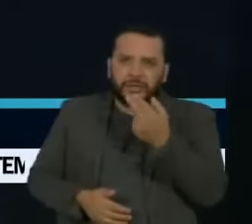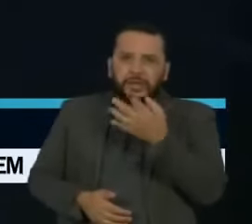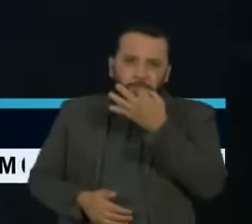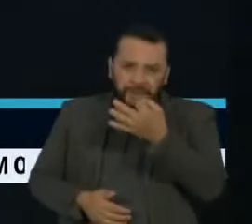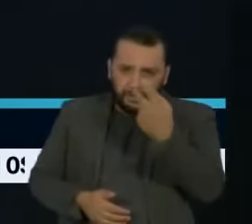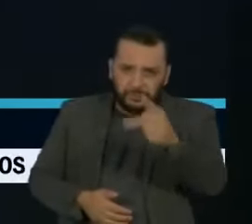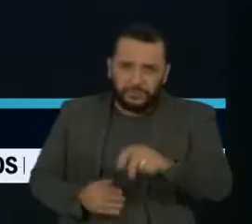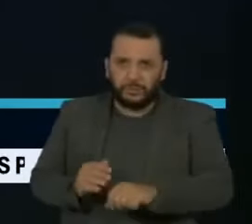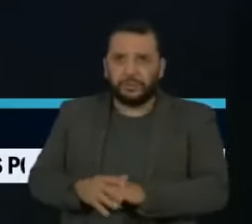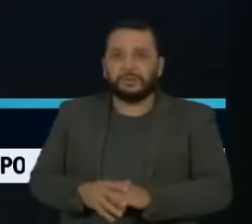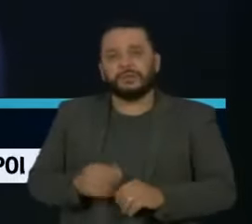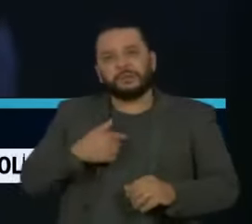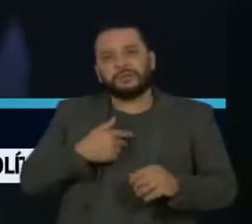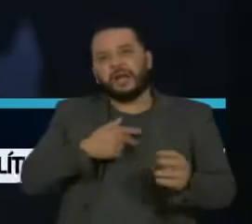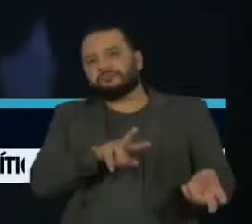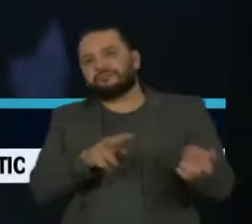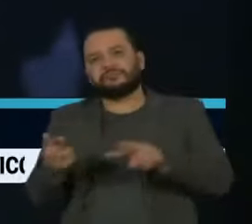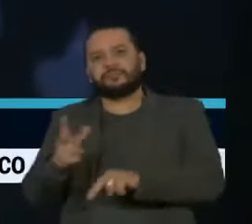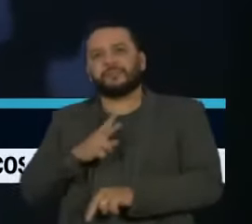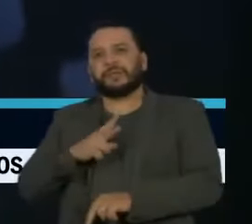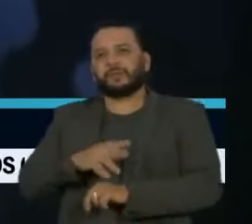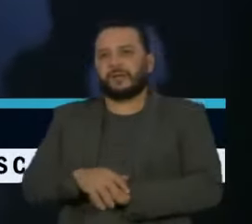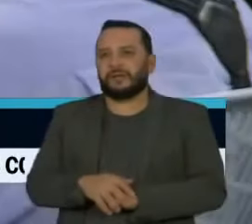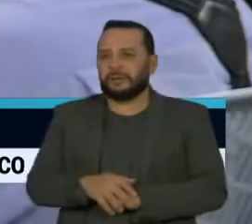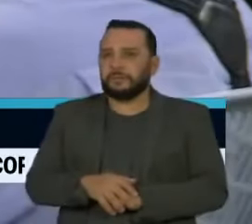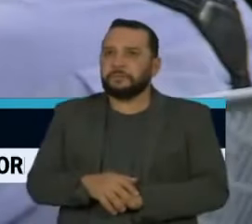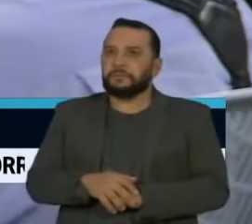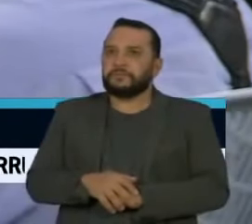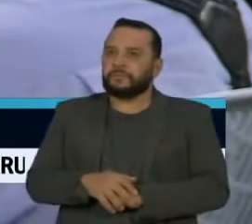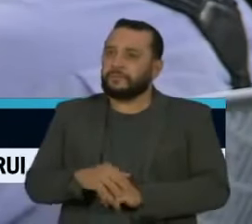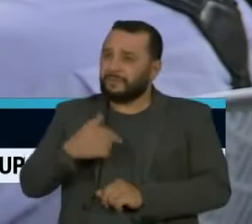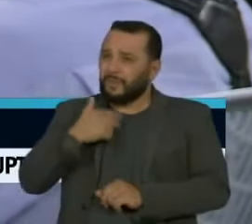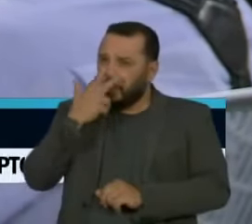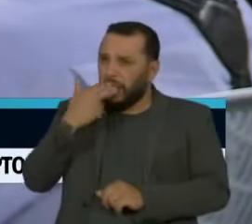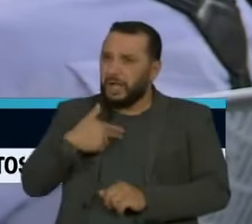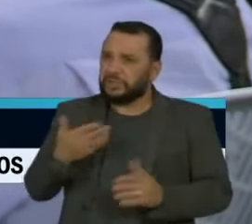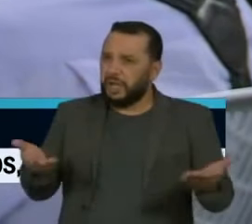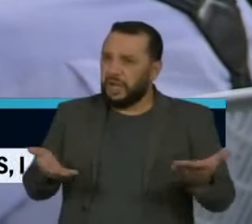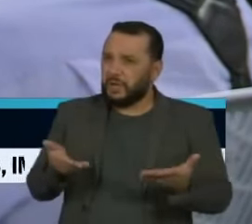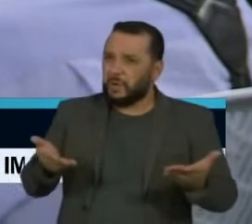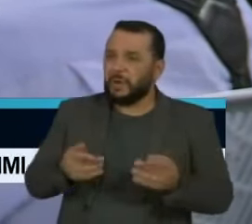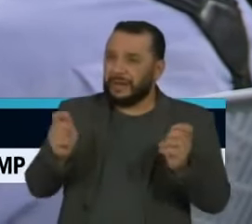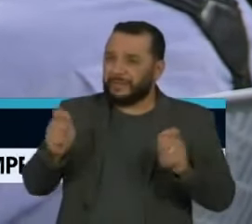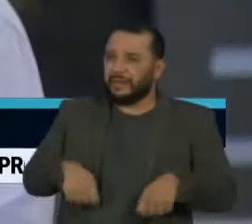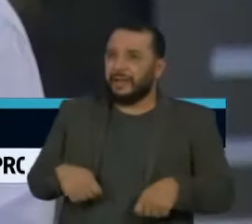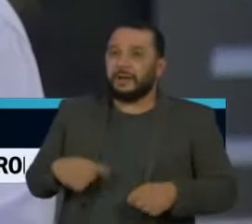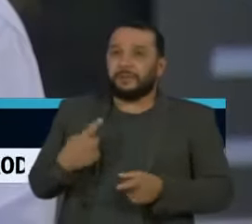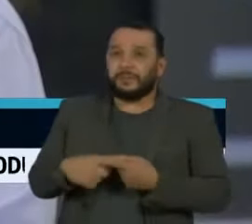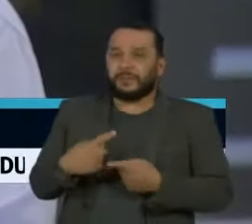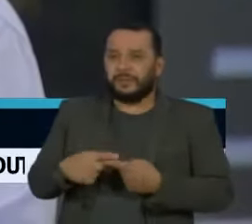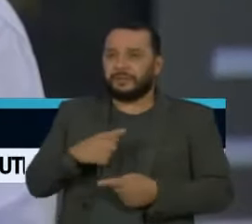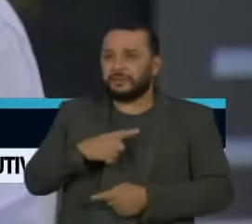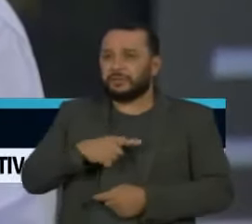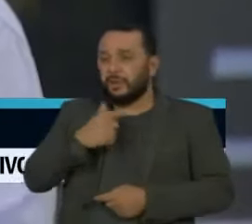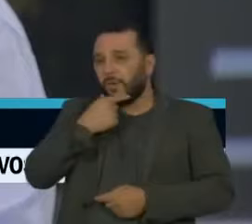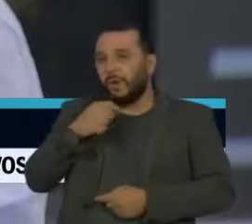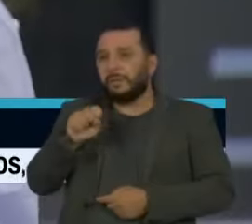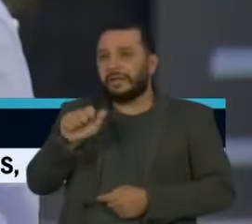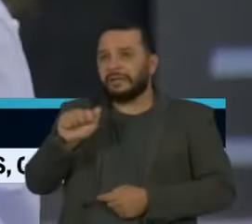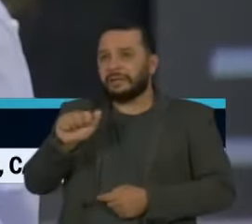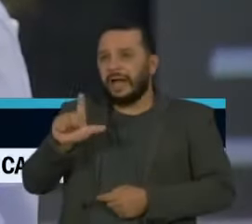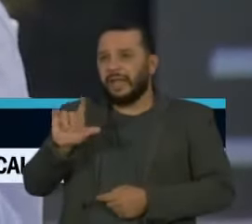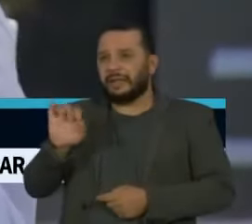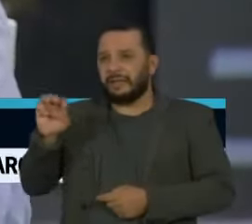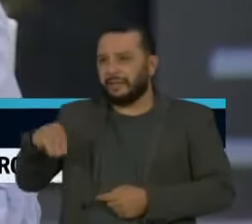opinião sobre a privatização? Veja, eu acho que agora talvez até tenha mais chance, porque tinha um incompetente lá que não conseguiu fazer